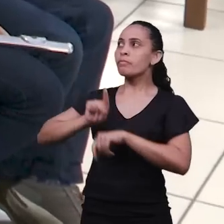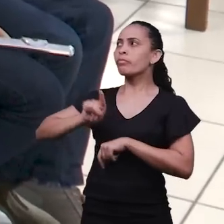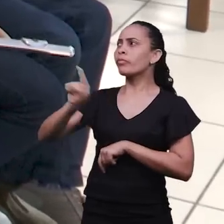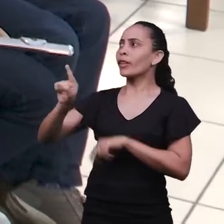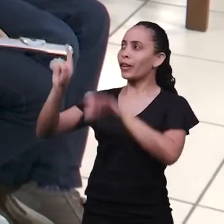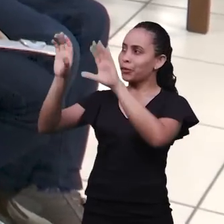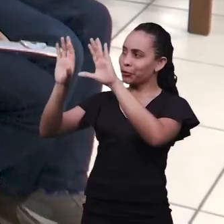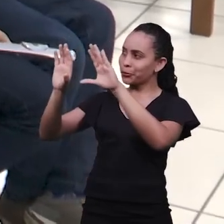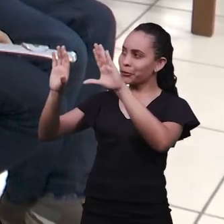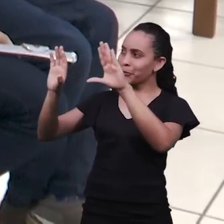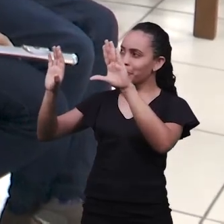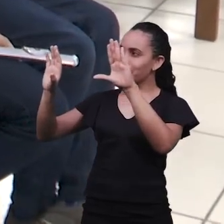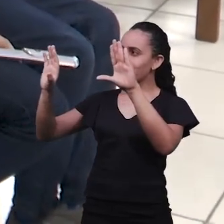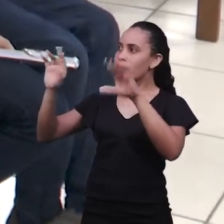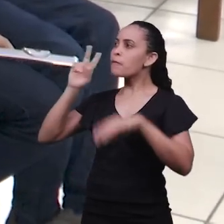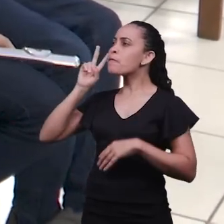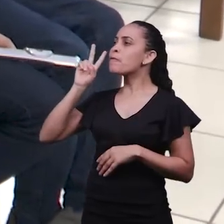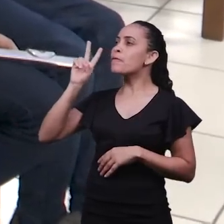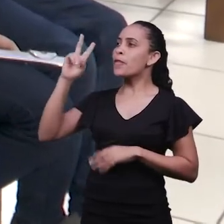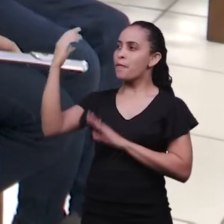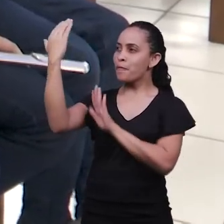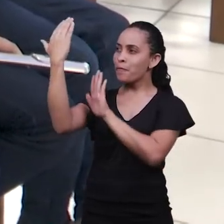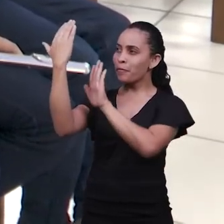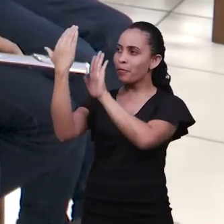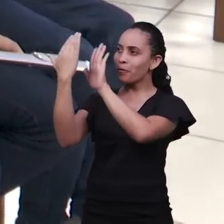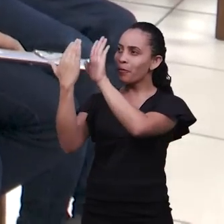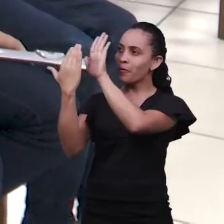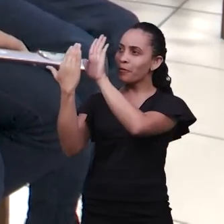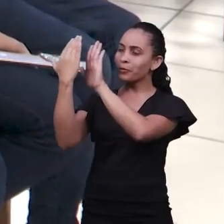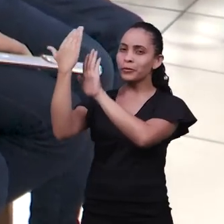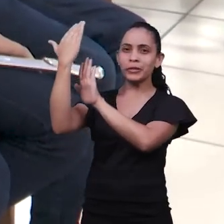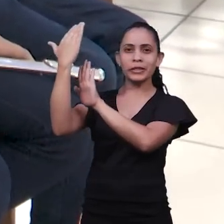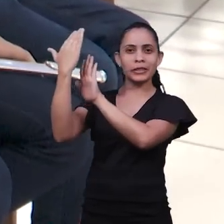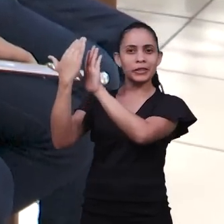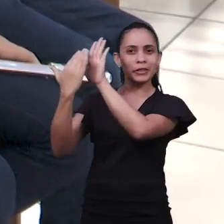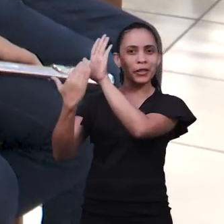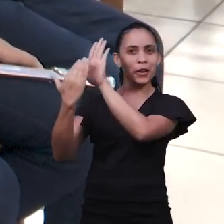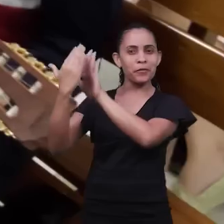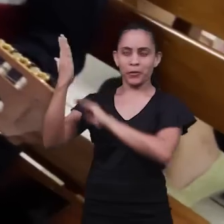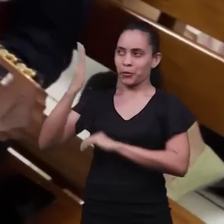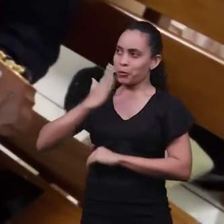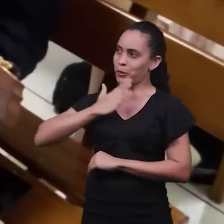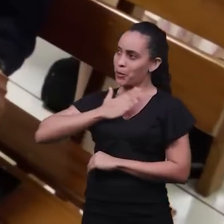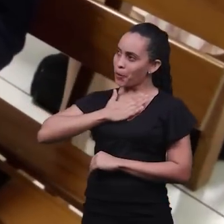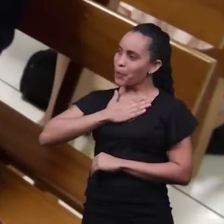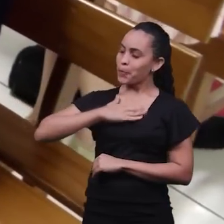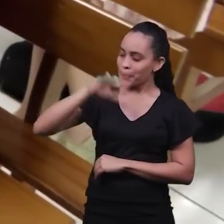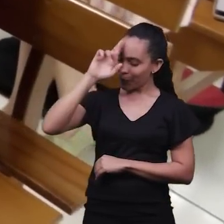Face a face